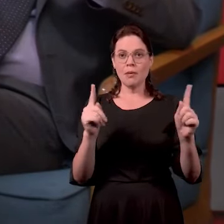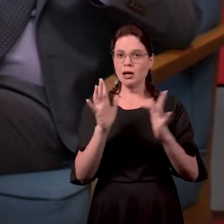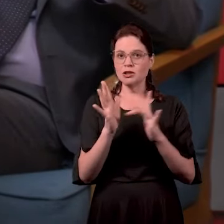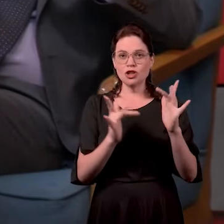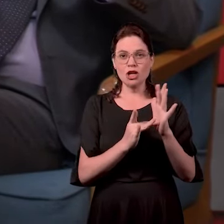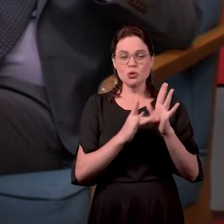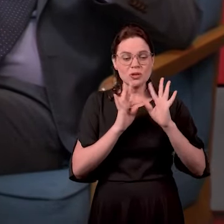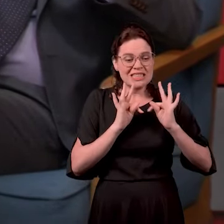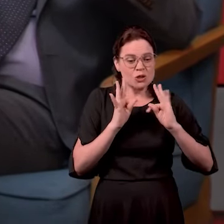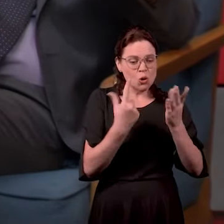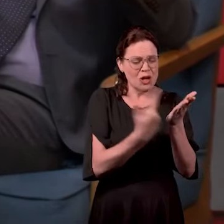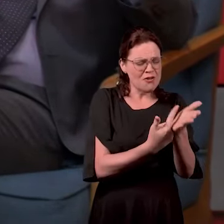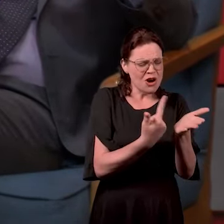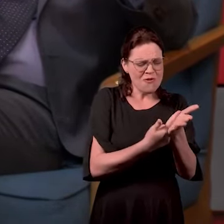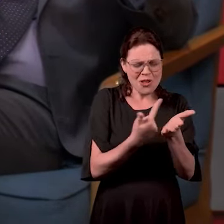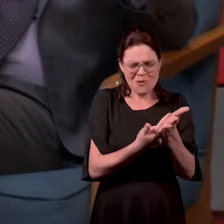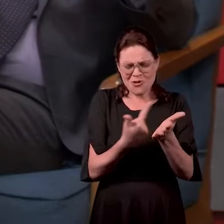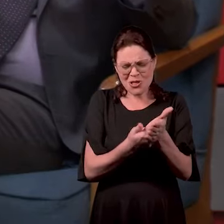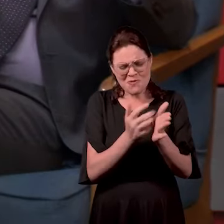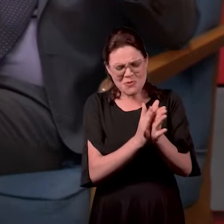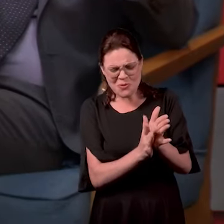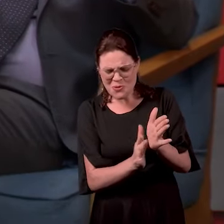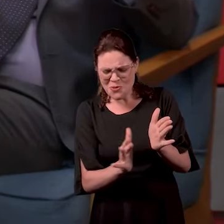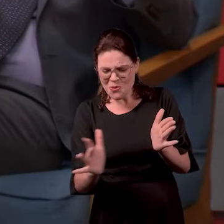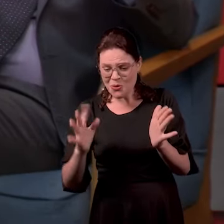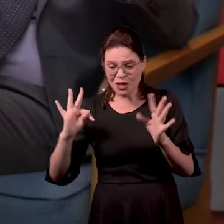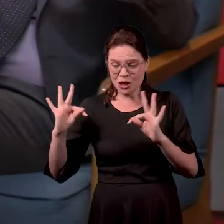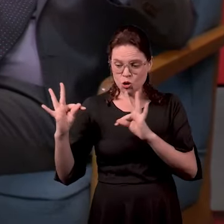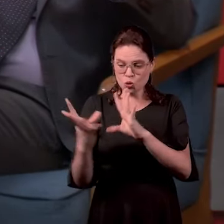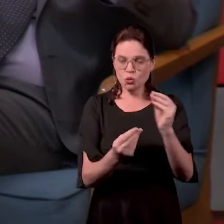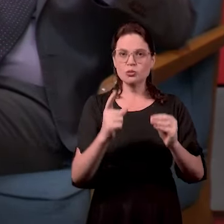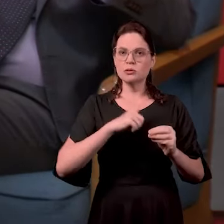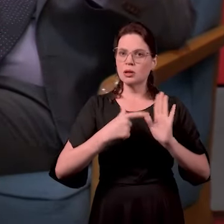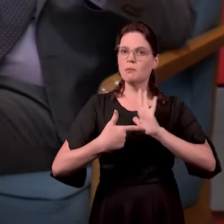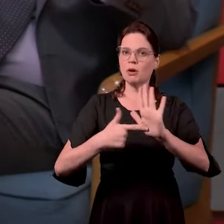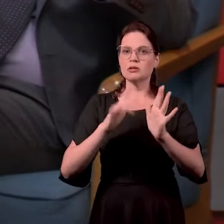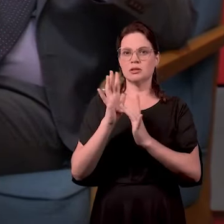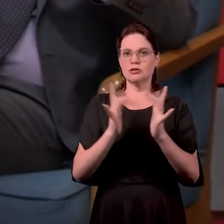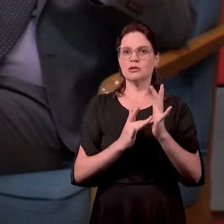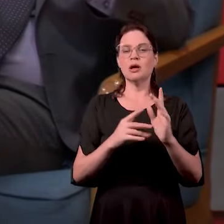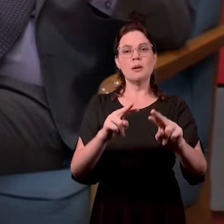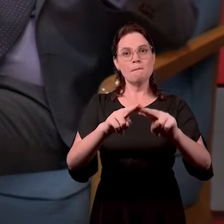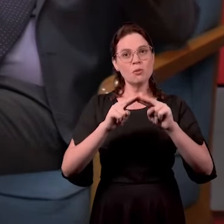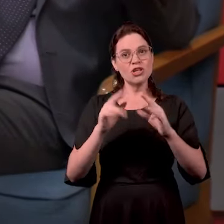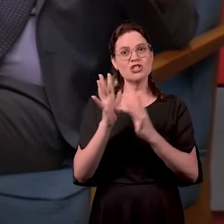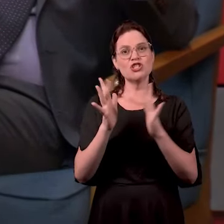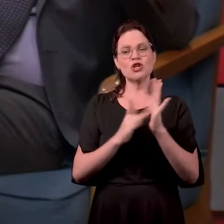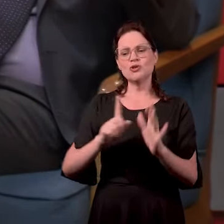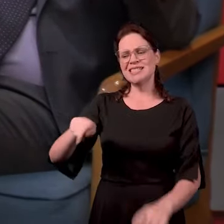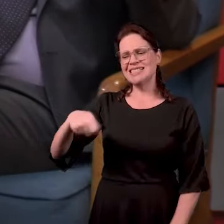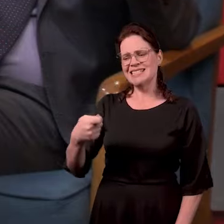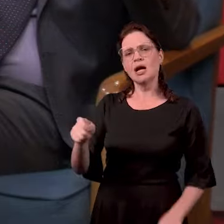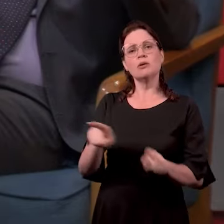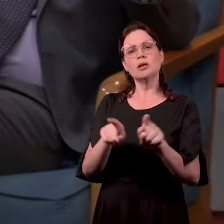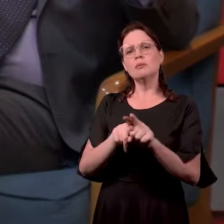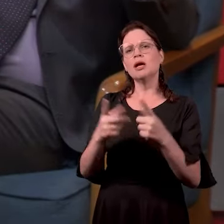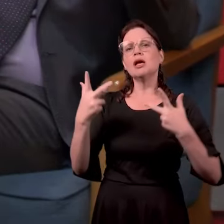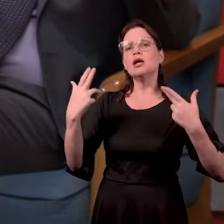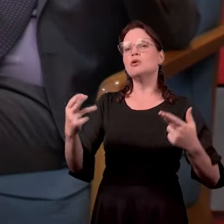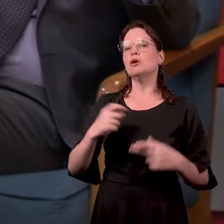toda a palavra. É por isso que a palavra também é chamada de Jesus. E